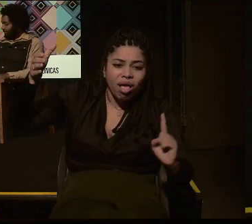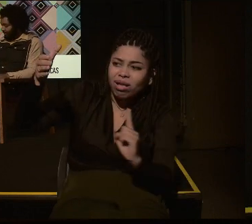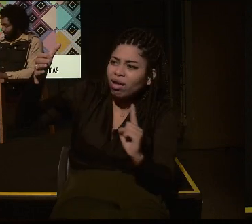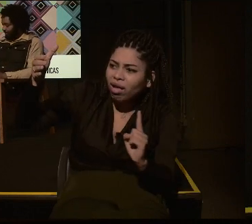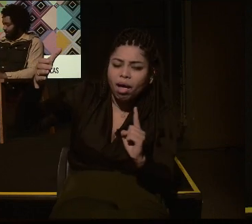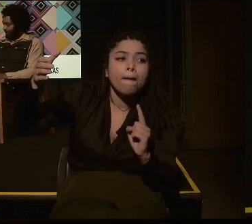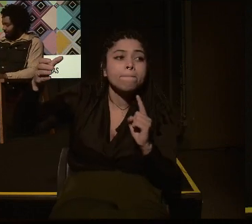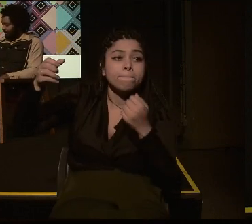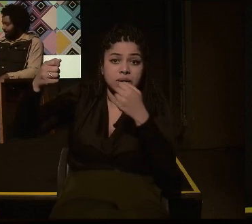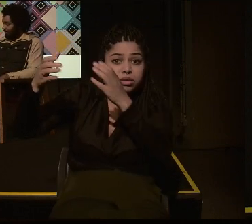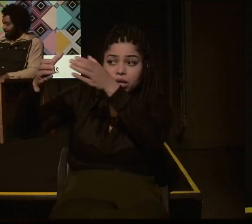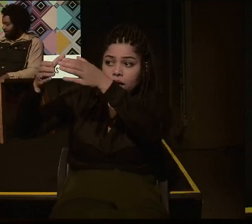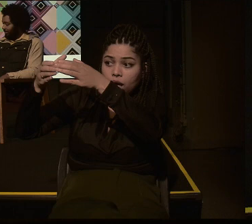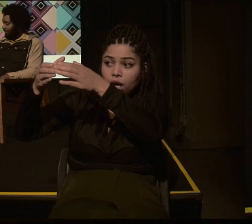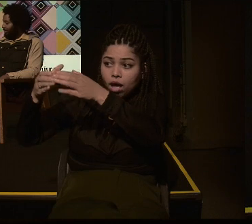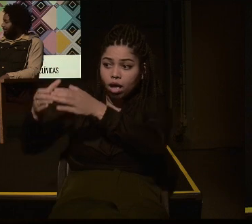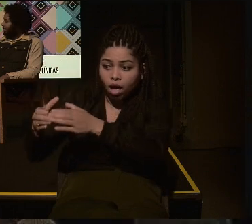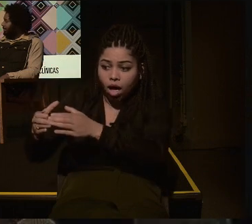como essa coisa da norma,